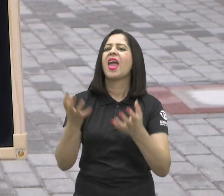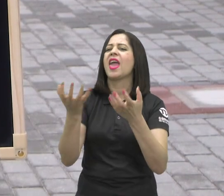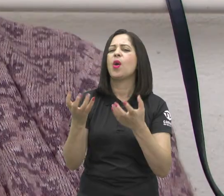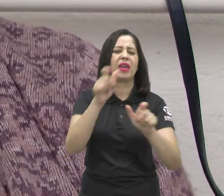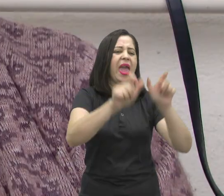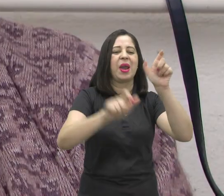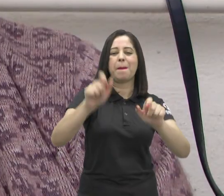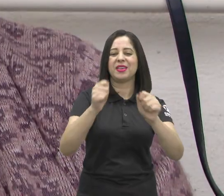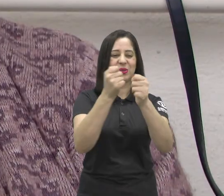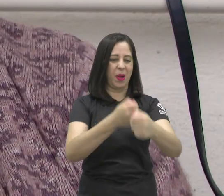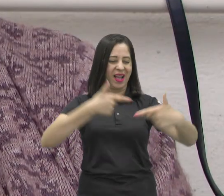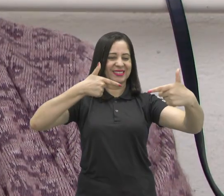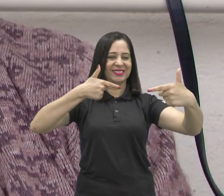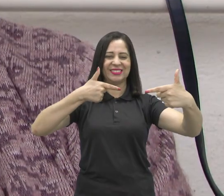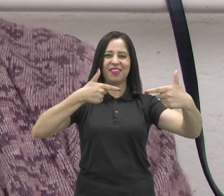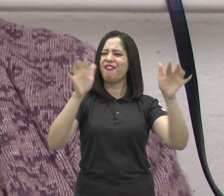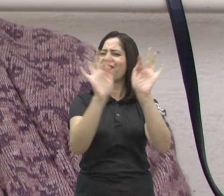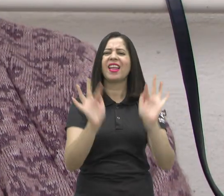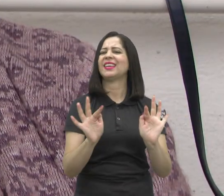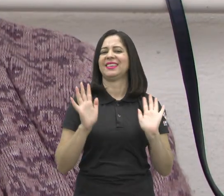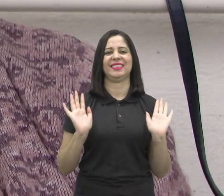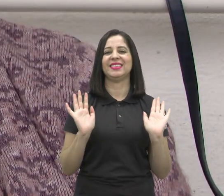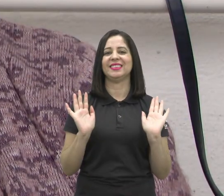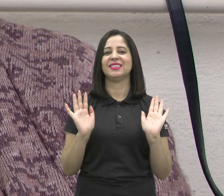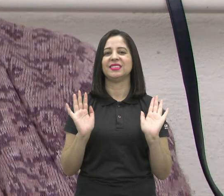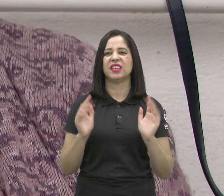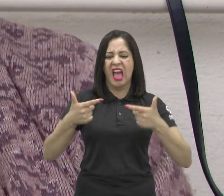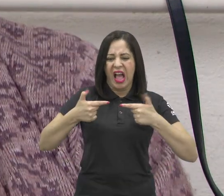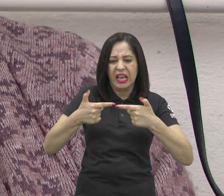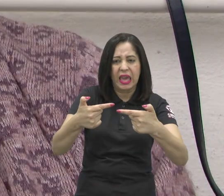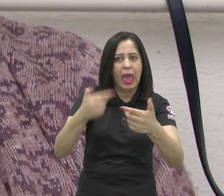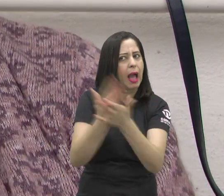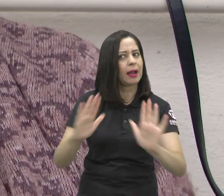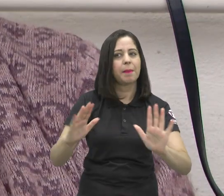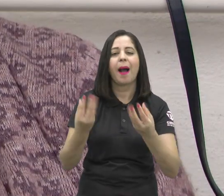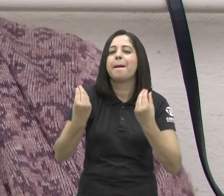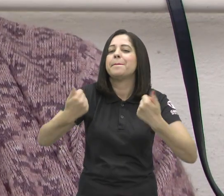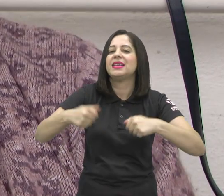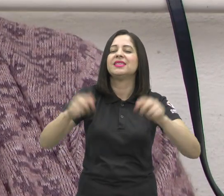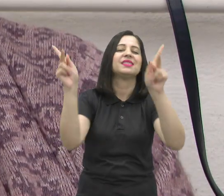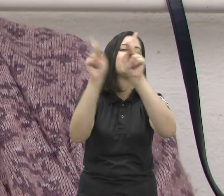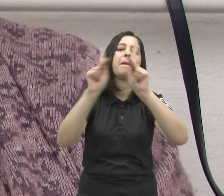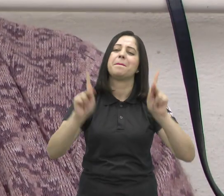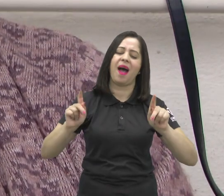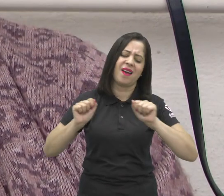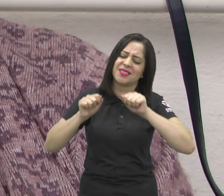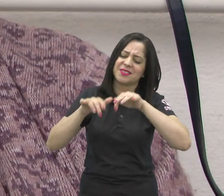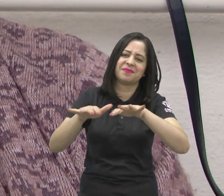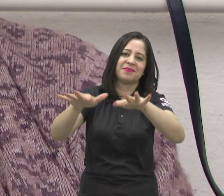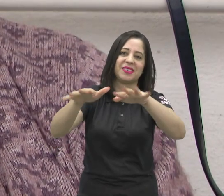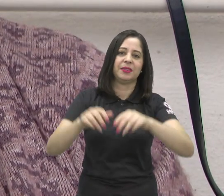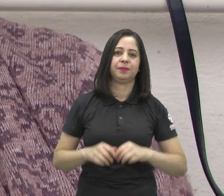união. Desejo que todo mundo seja bem feliz no Natal, Ano Novo, que acabe as guerras e muita paz do